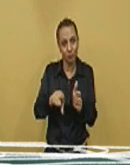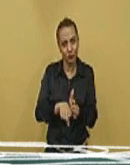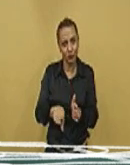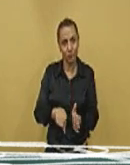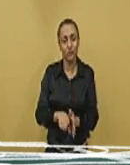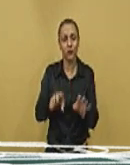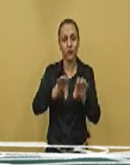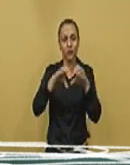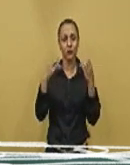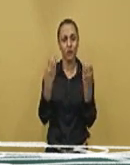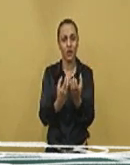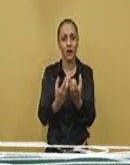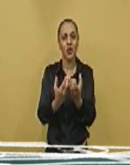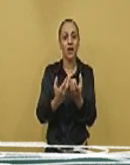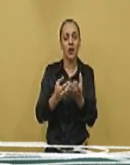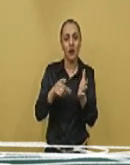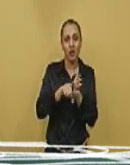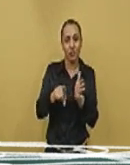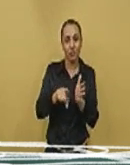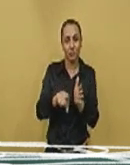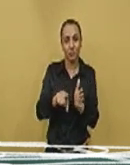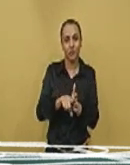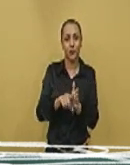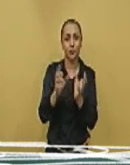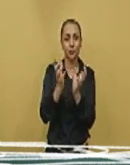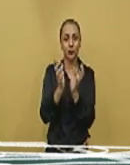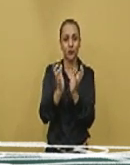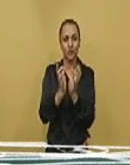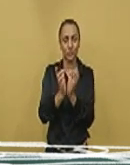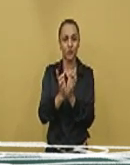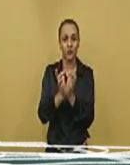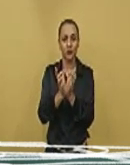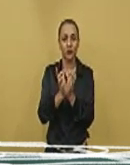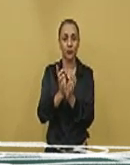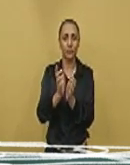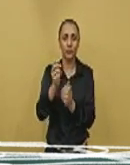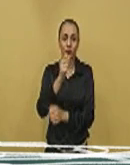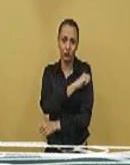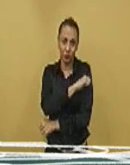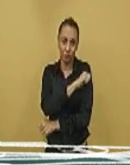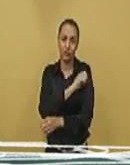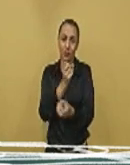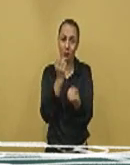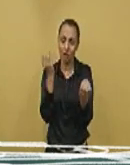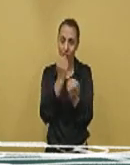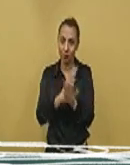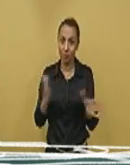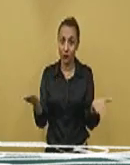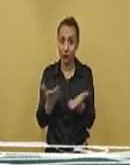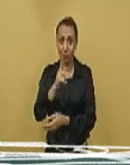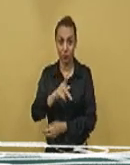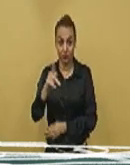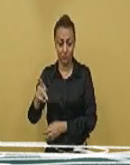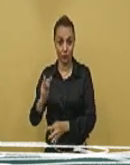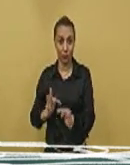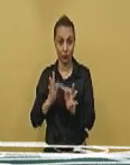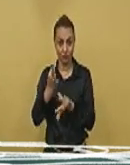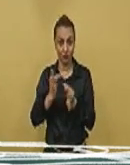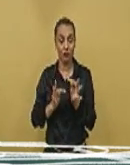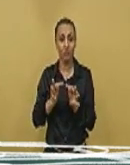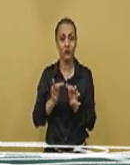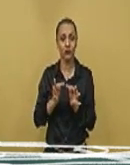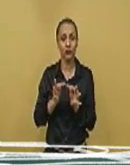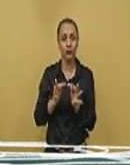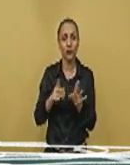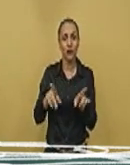As perguntas da categoria discente, da urna discente, já se esgotaram. Então, nós faremos docentes e técnicos até